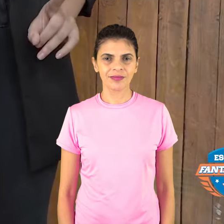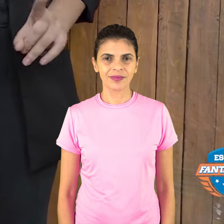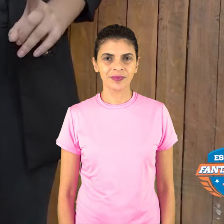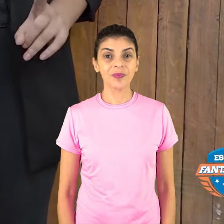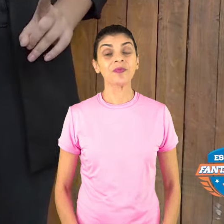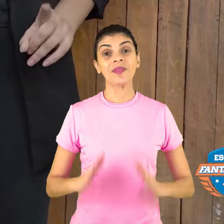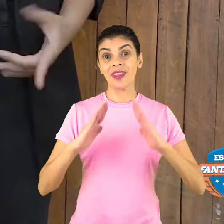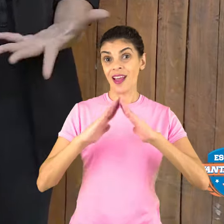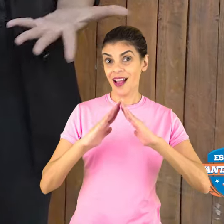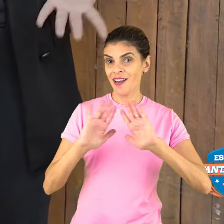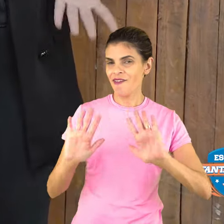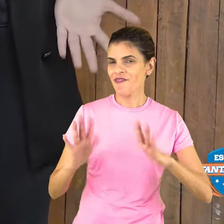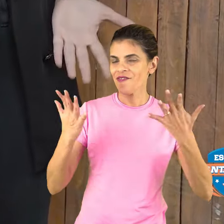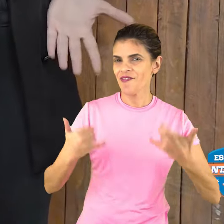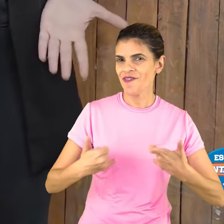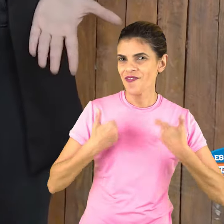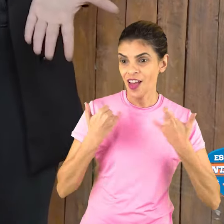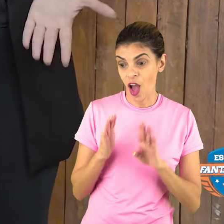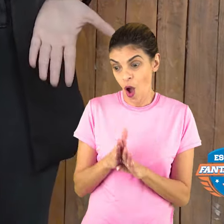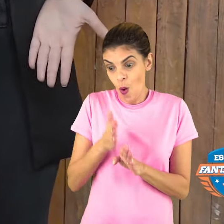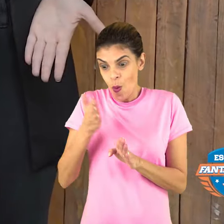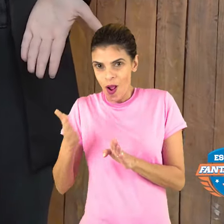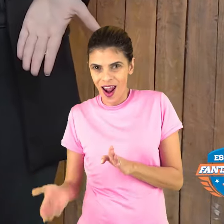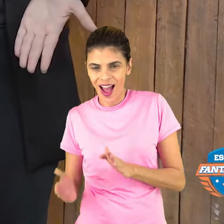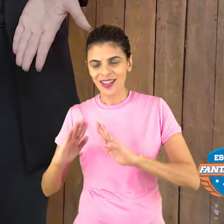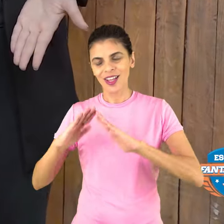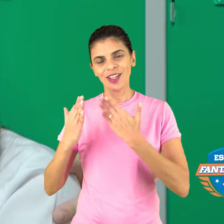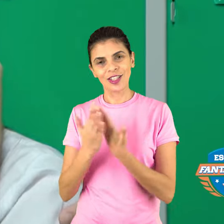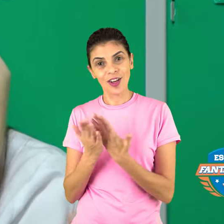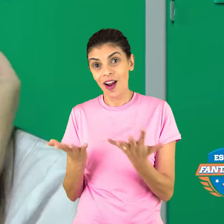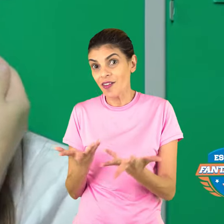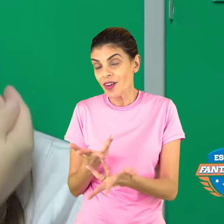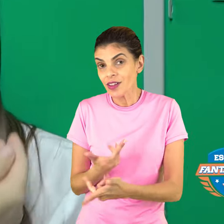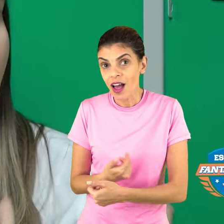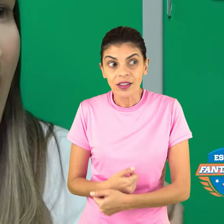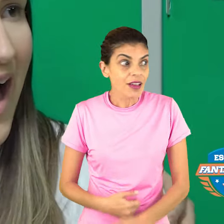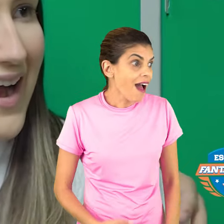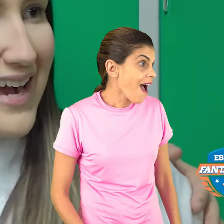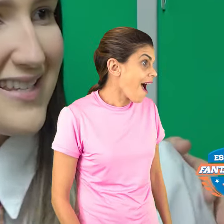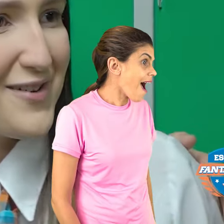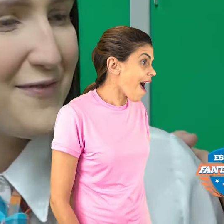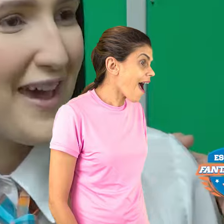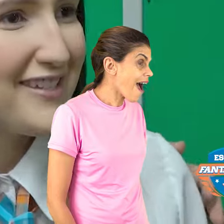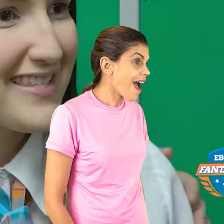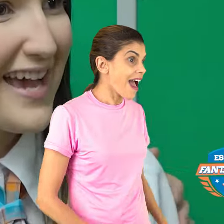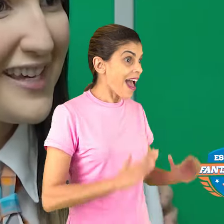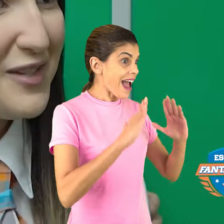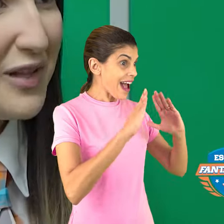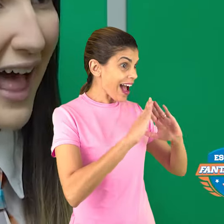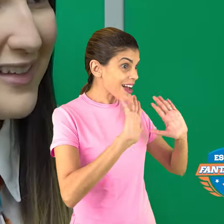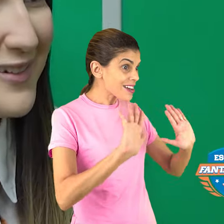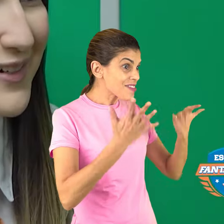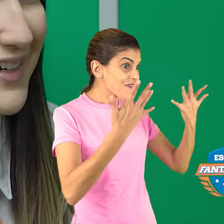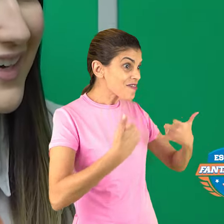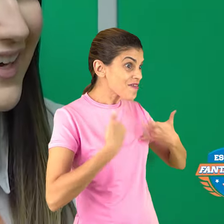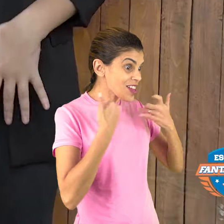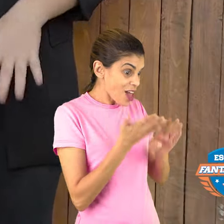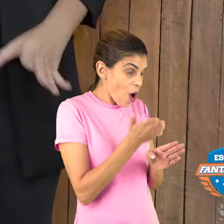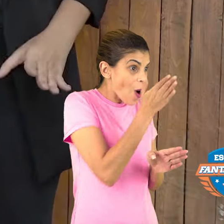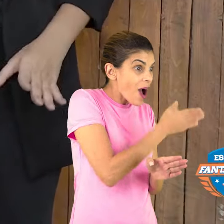Mesmo a casa de festas sendo do lado da Escola Fantástica... A casa de festas é aqui do